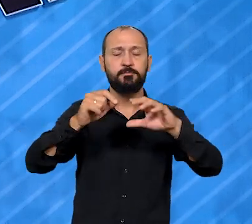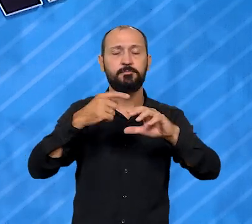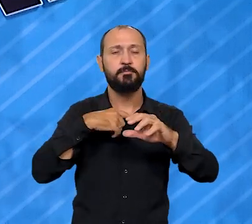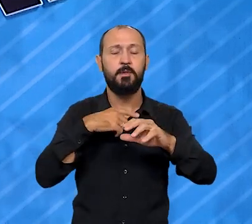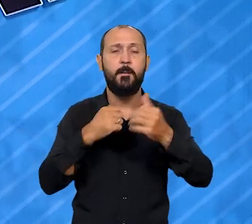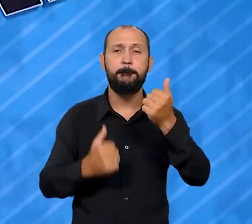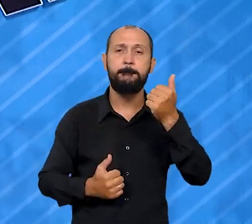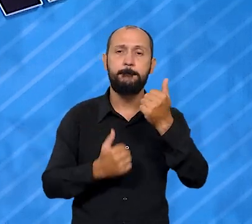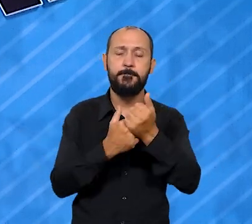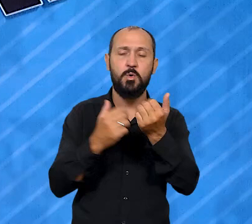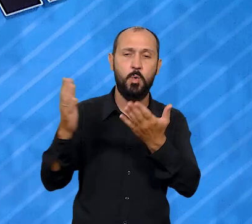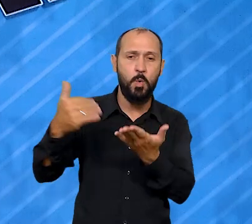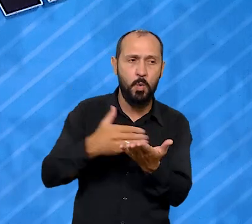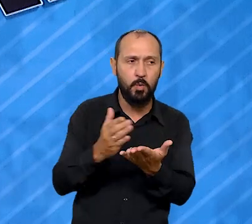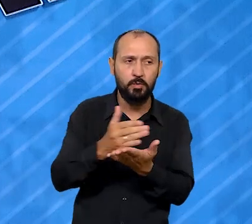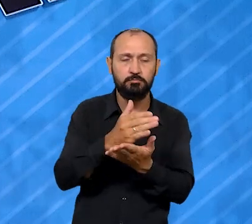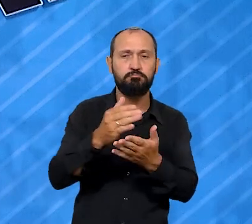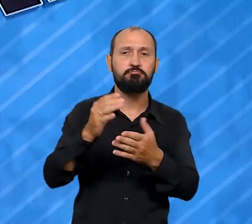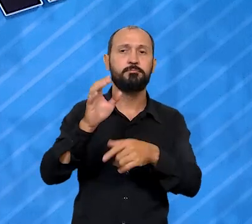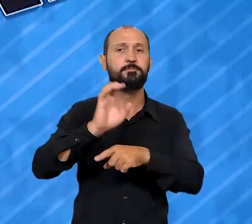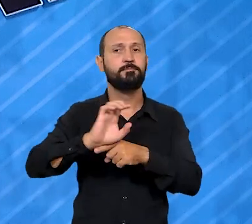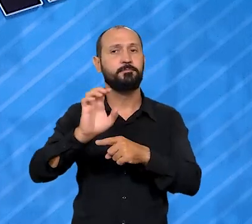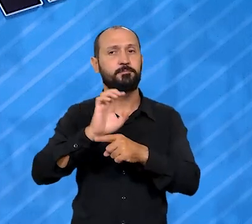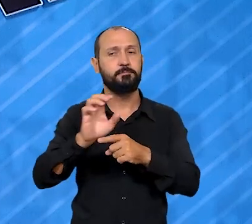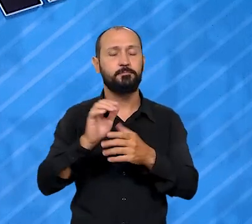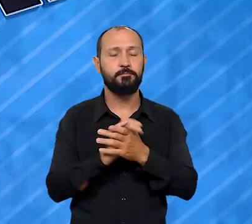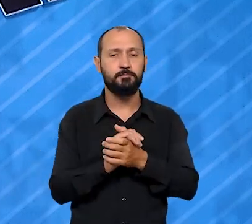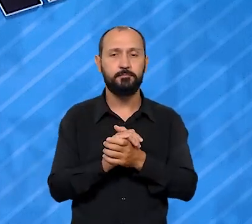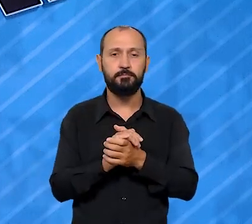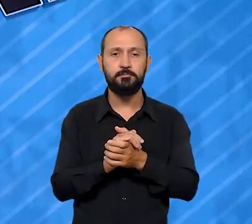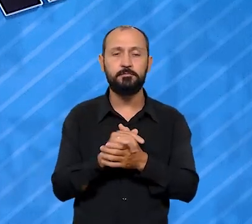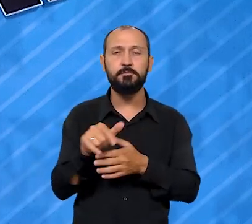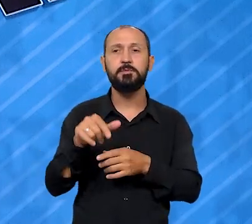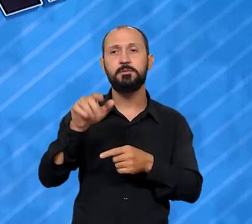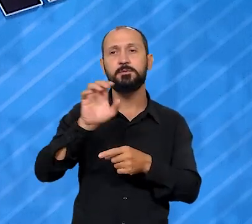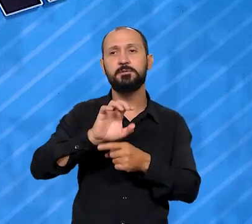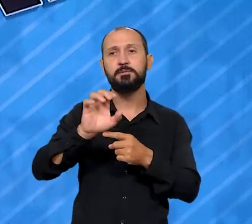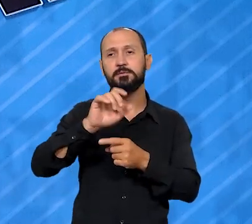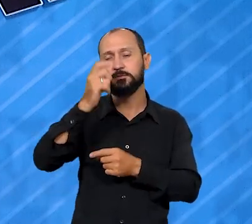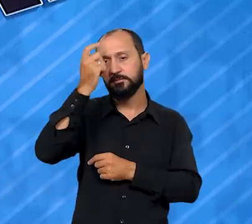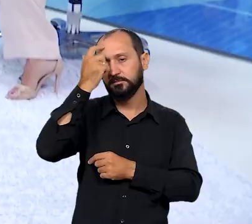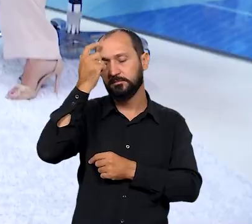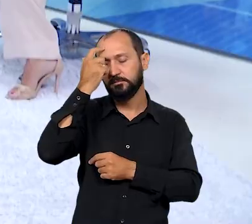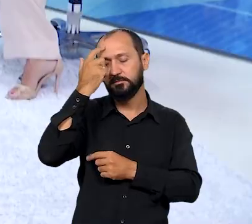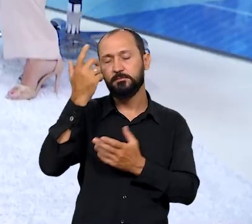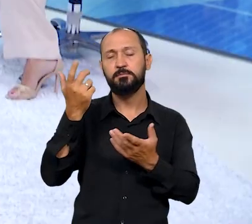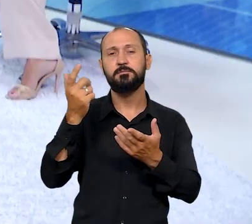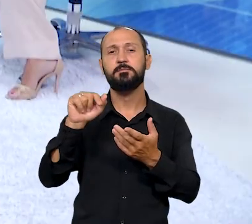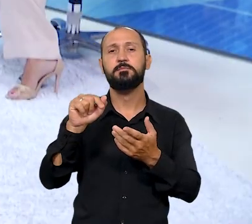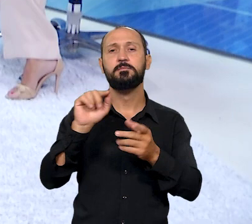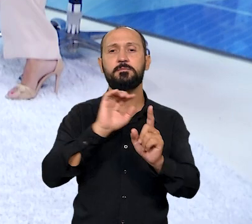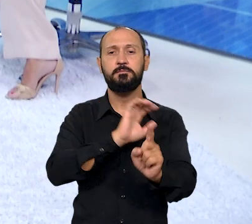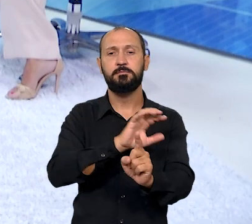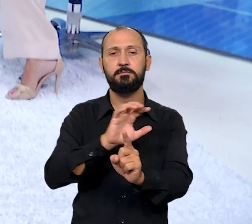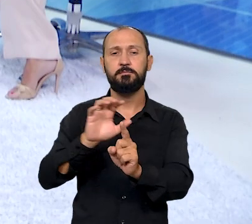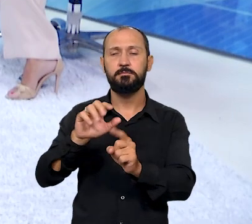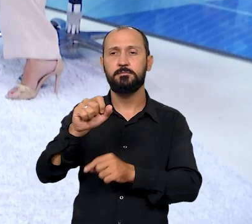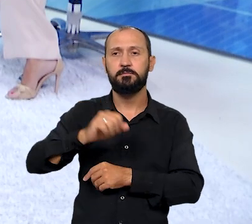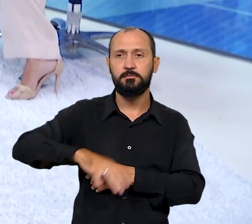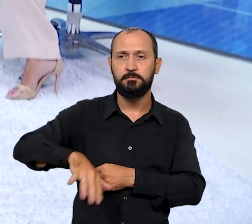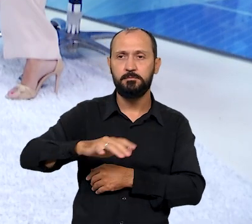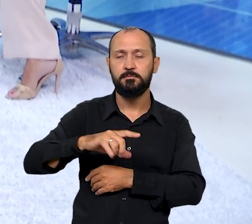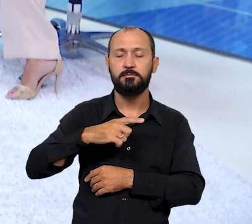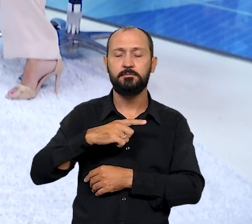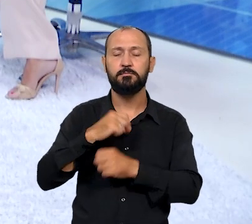um aporte de logística muito grande para o Estado. Queremos saber como é que o Estado está pensando os